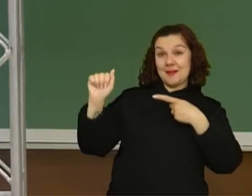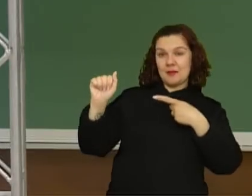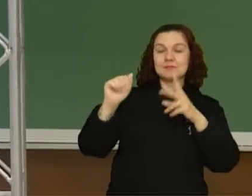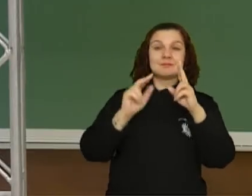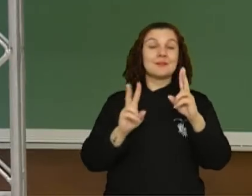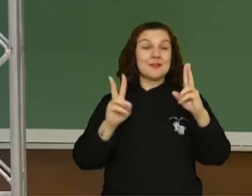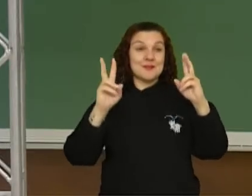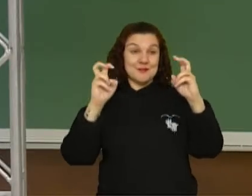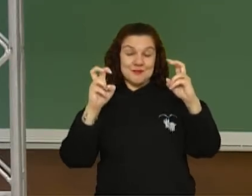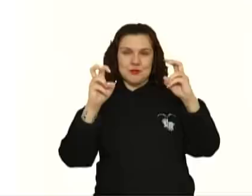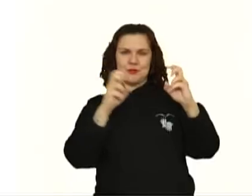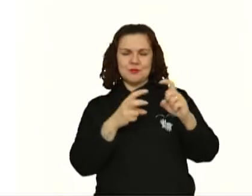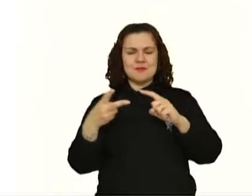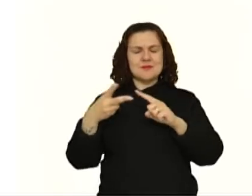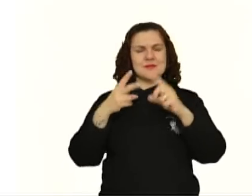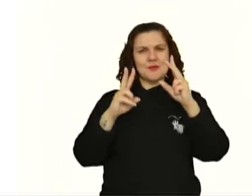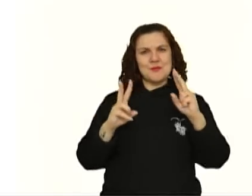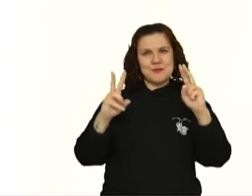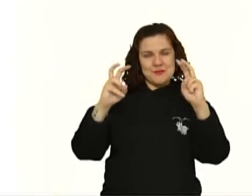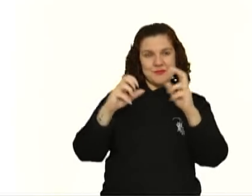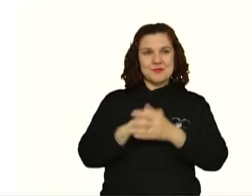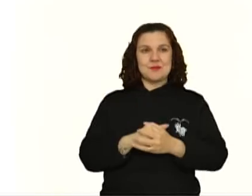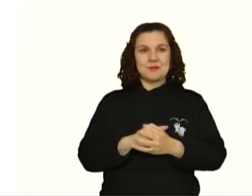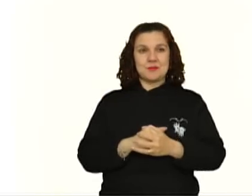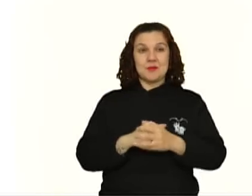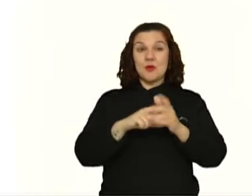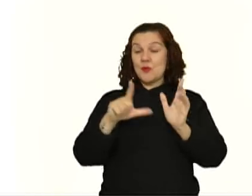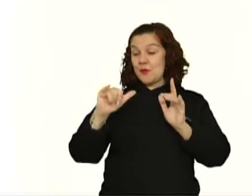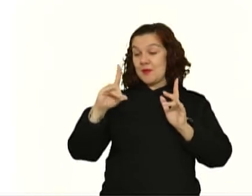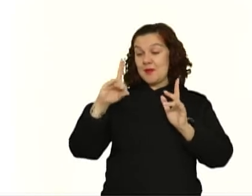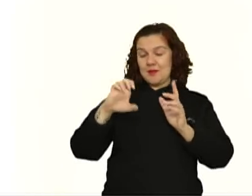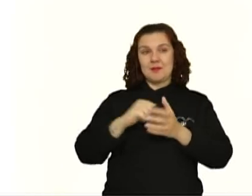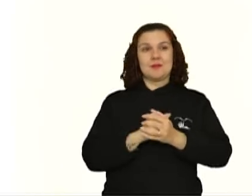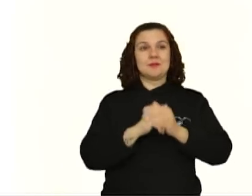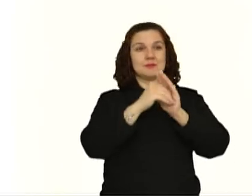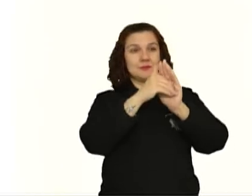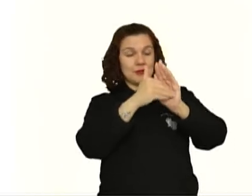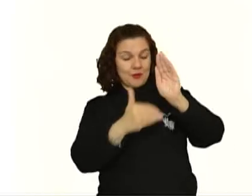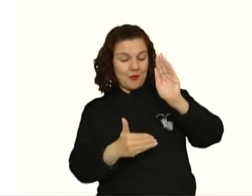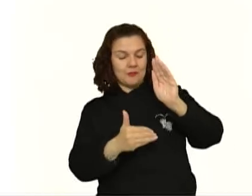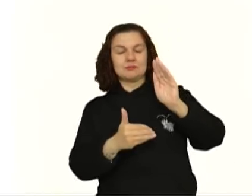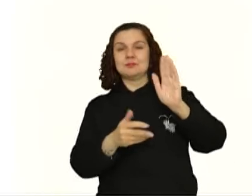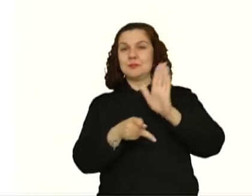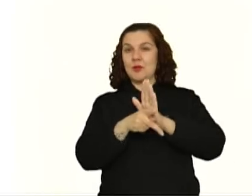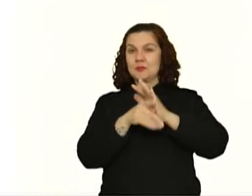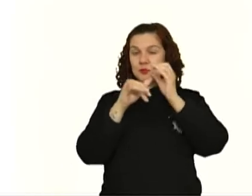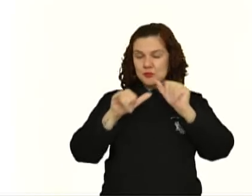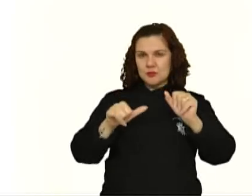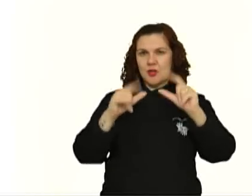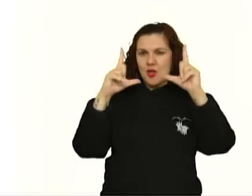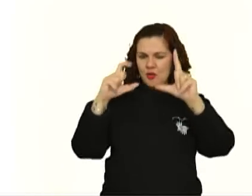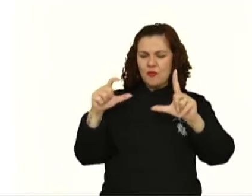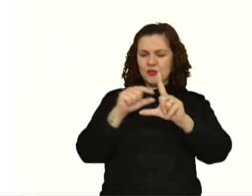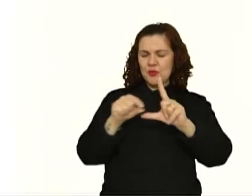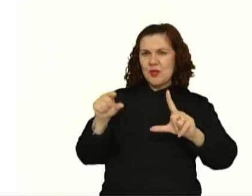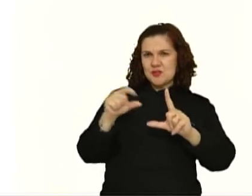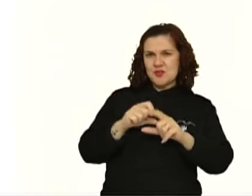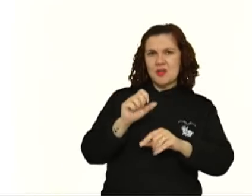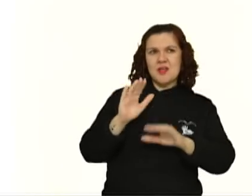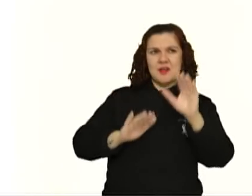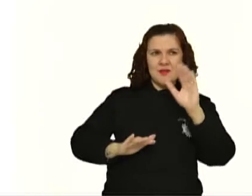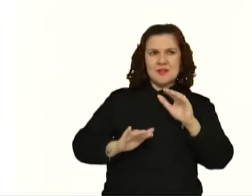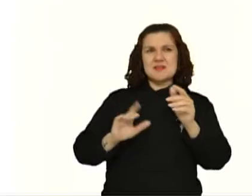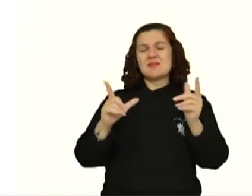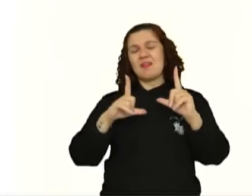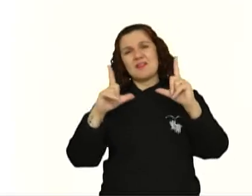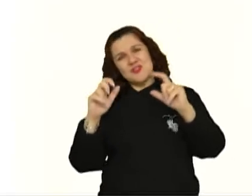título, subtítulo, o lead, corpo da notícia, fotos com legenda. Às vezes aparece título, às